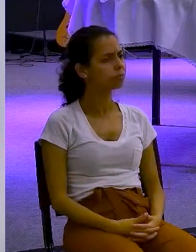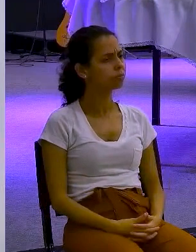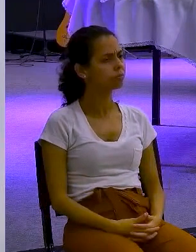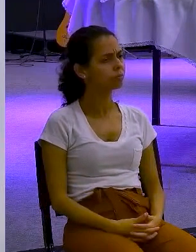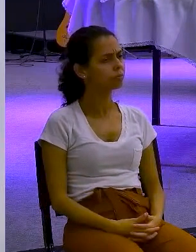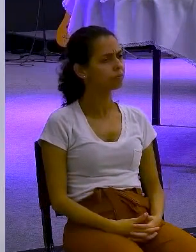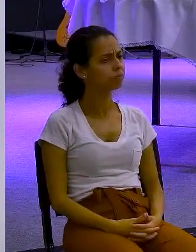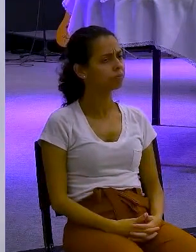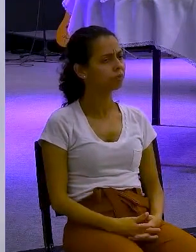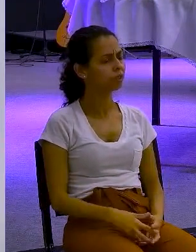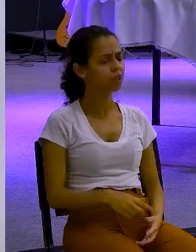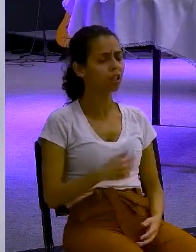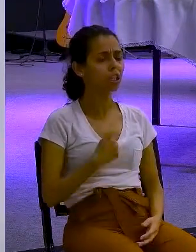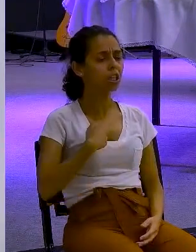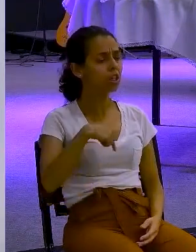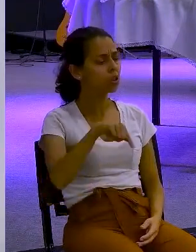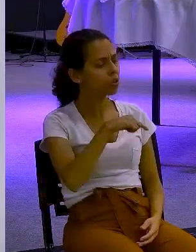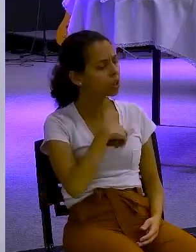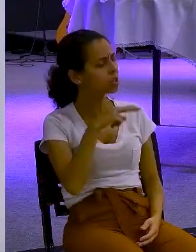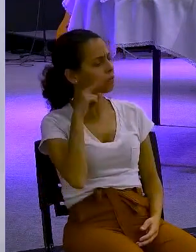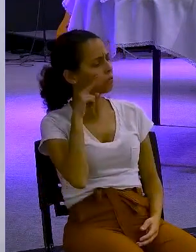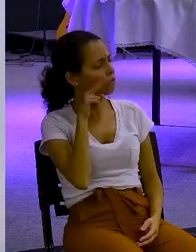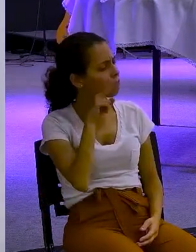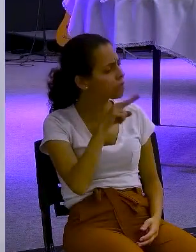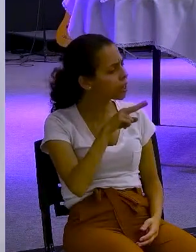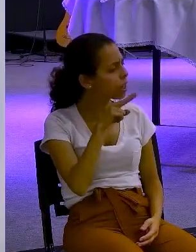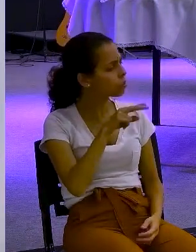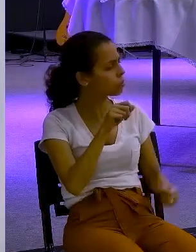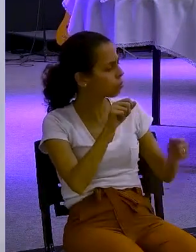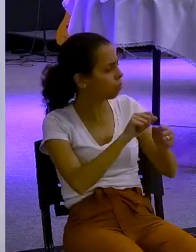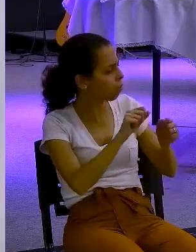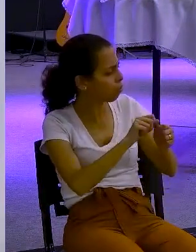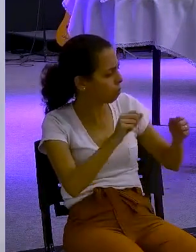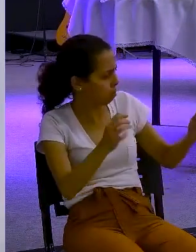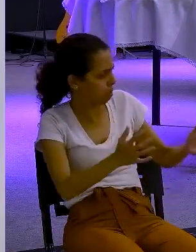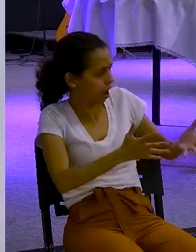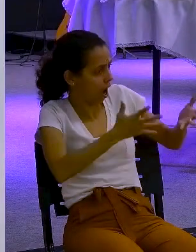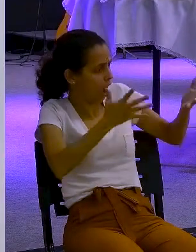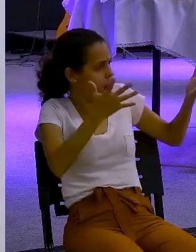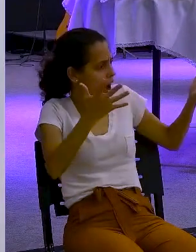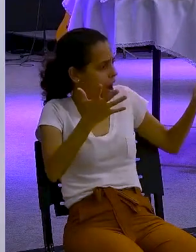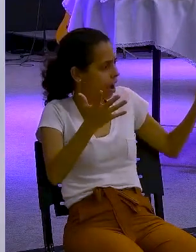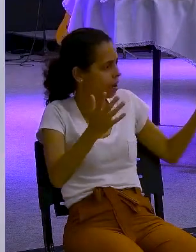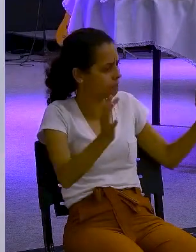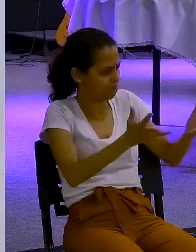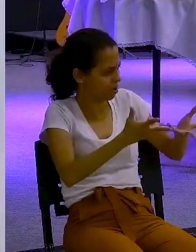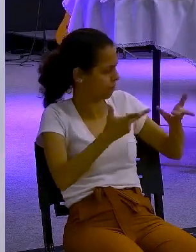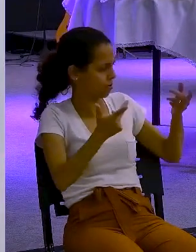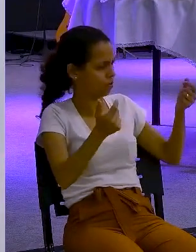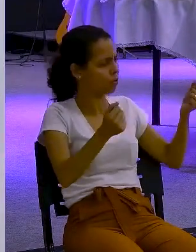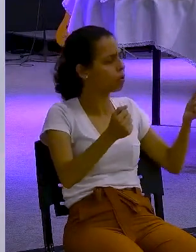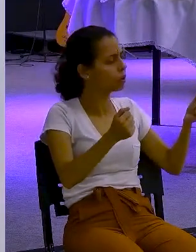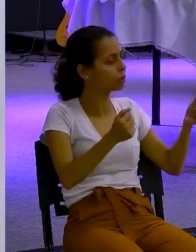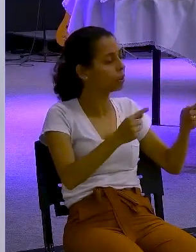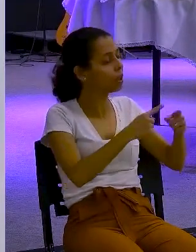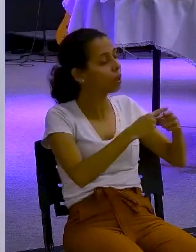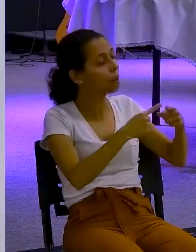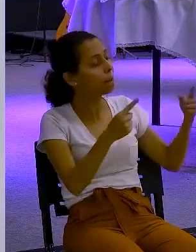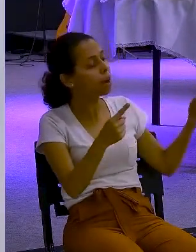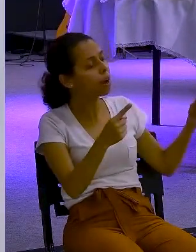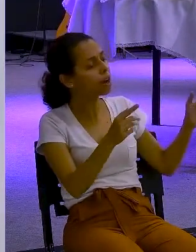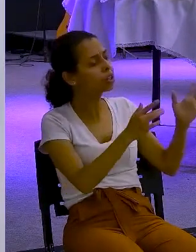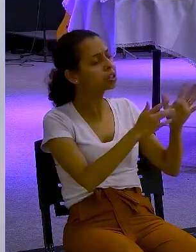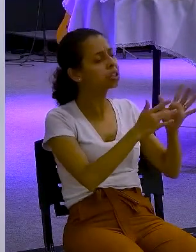Se nós vemos prodígios, se nós estamos diante de sinais, mas Jesus não está